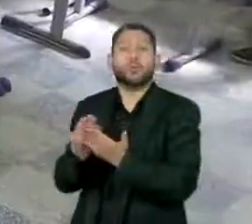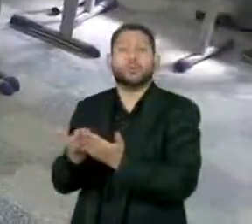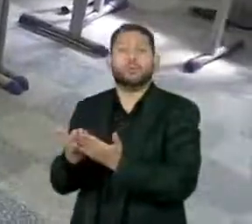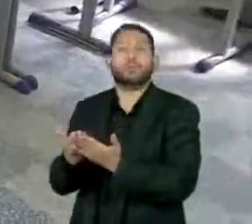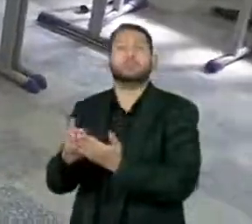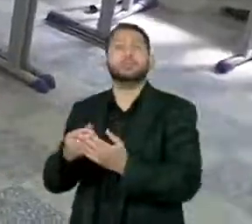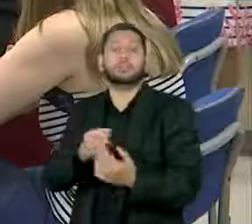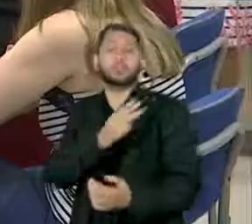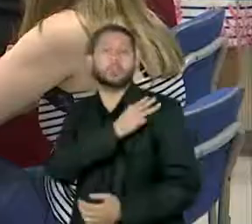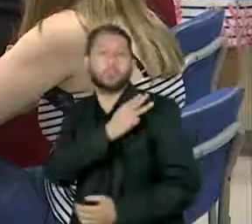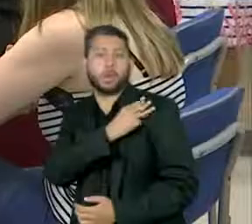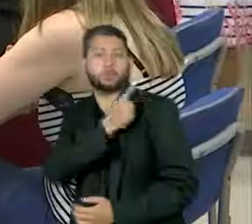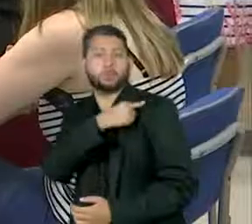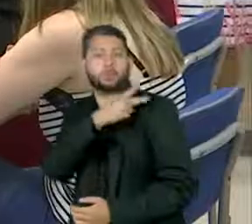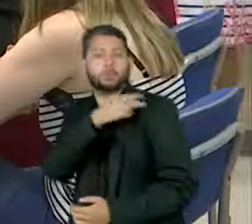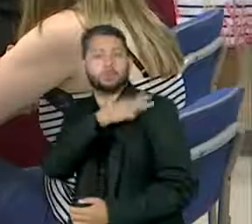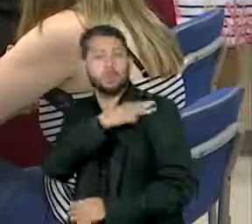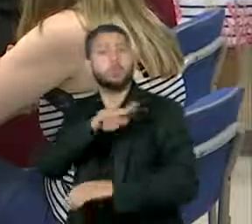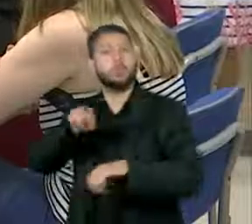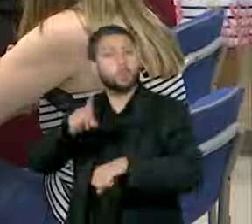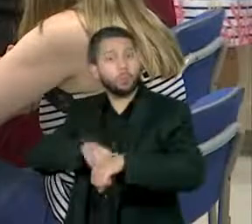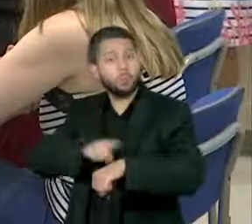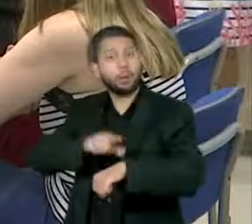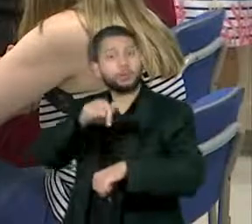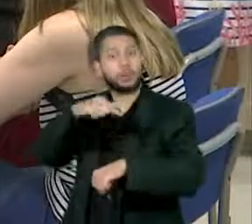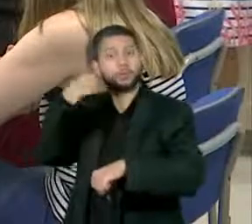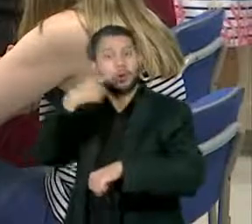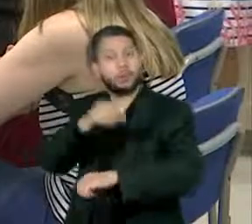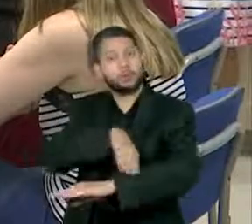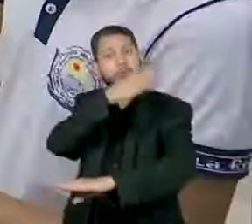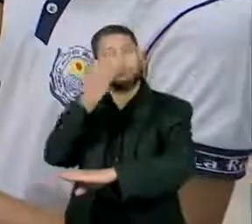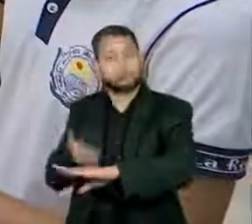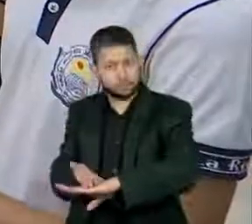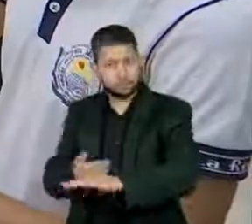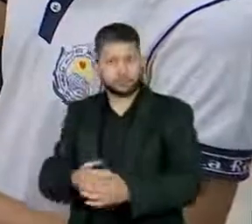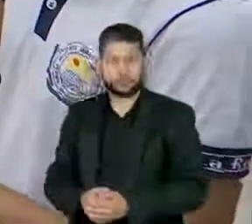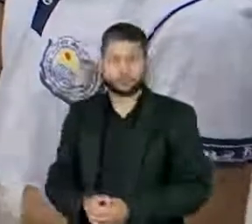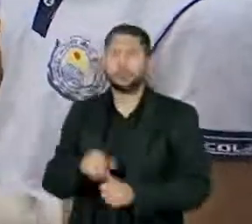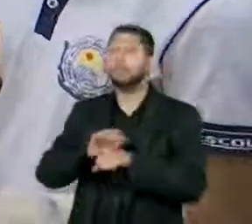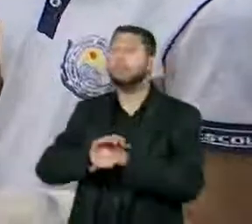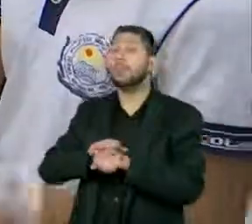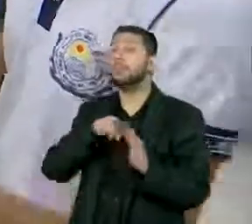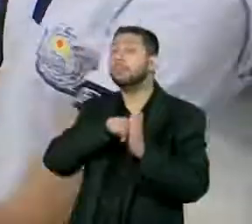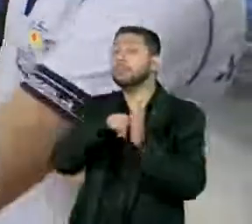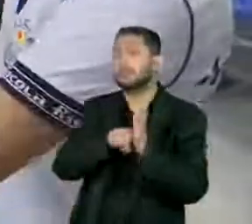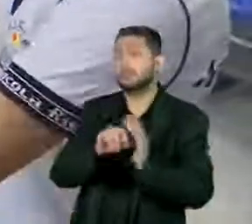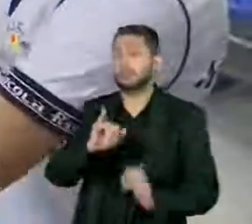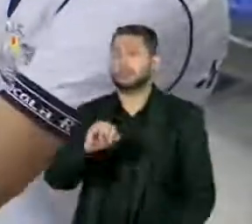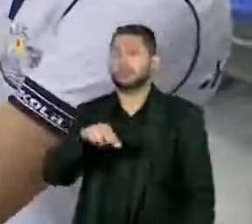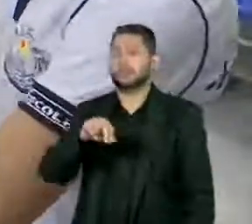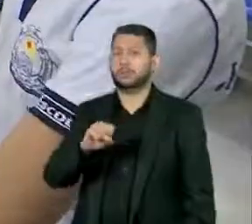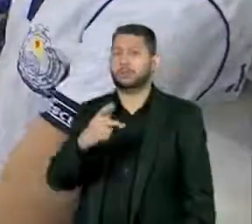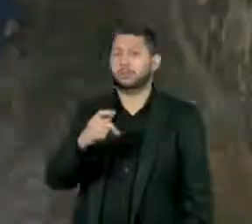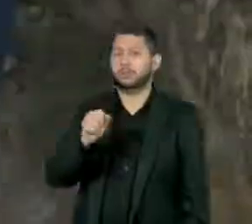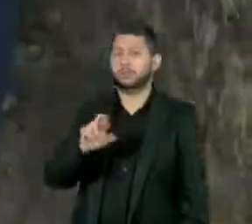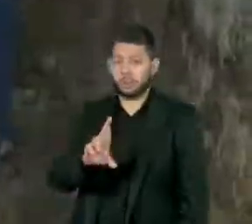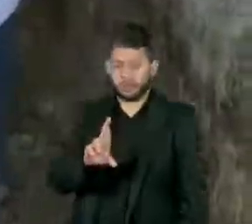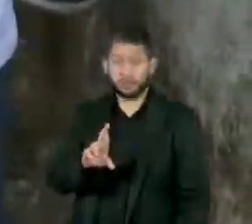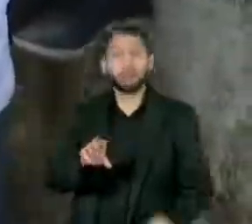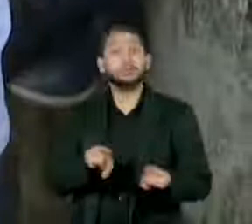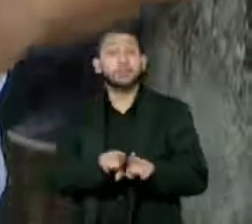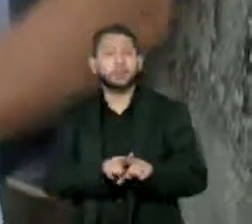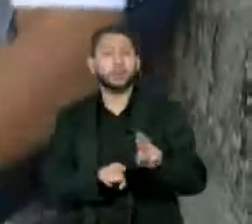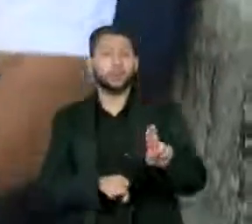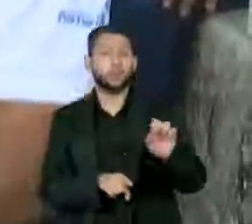integral. 7 a cada 10 alunos ficam o dia todo na escola. A pesquisa feita pelo INSPER, em parceria com a Universidade de